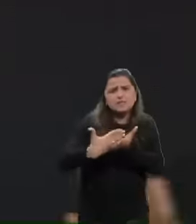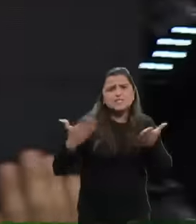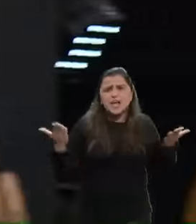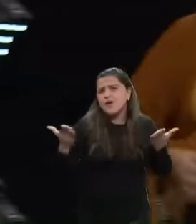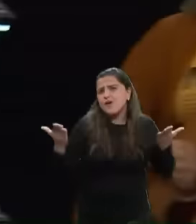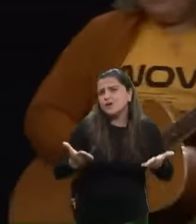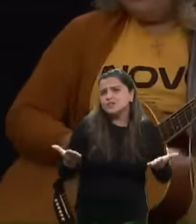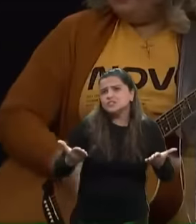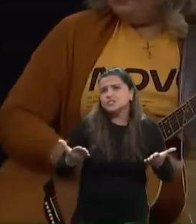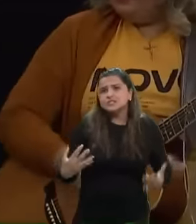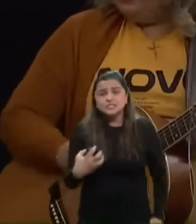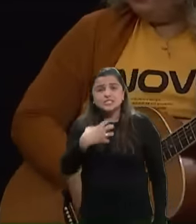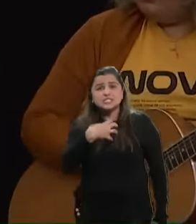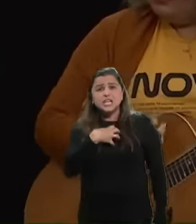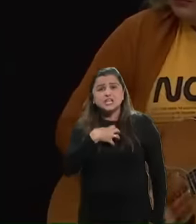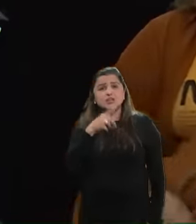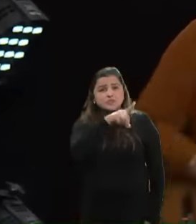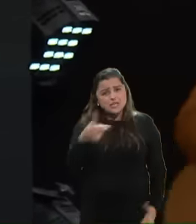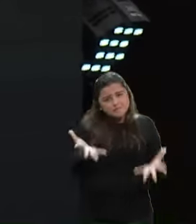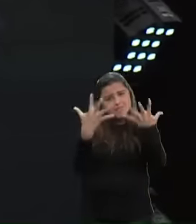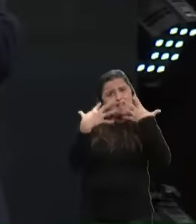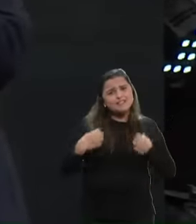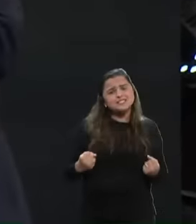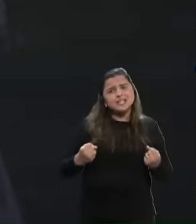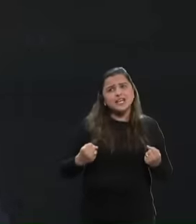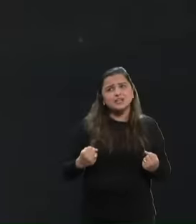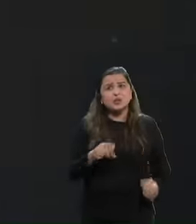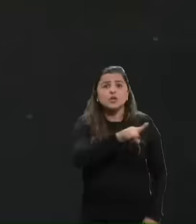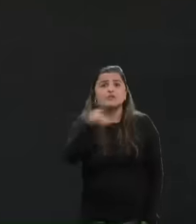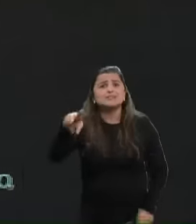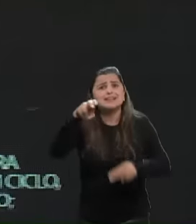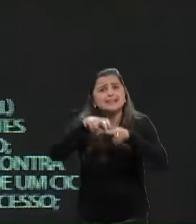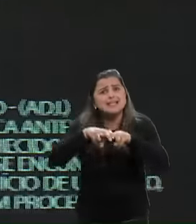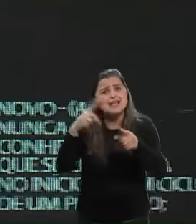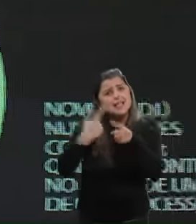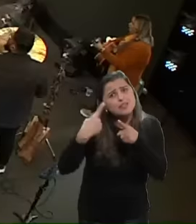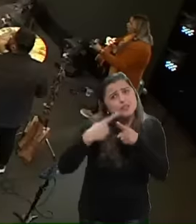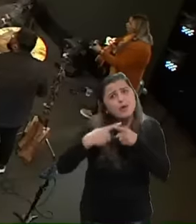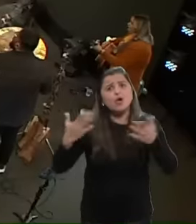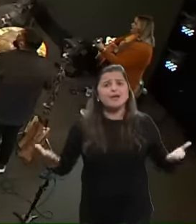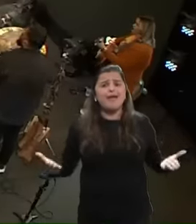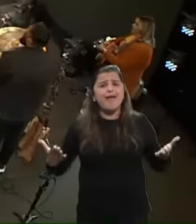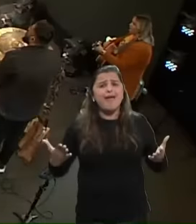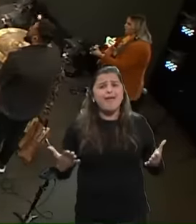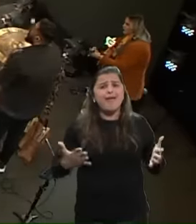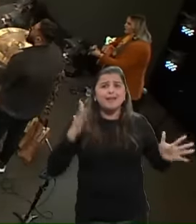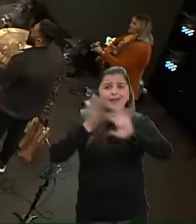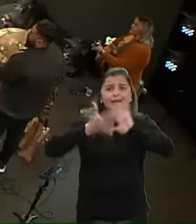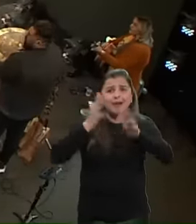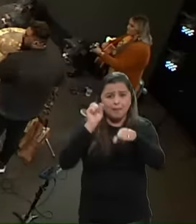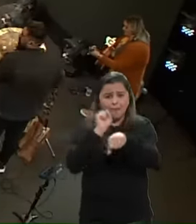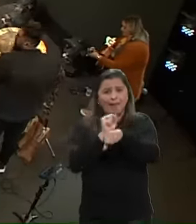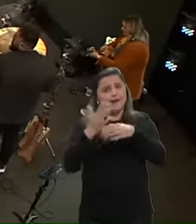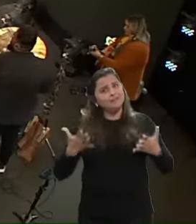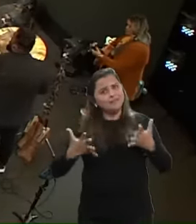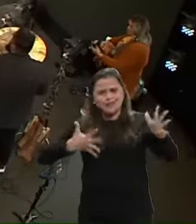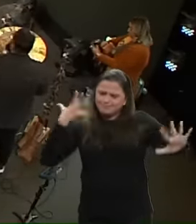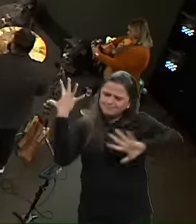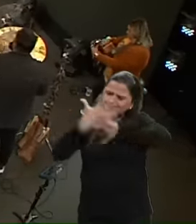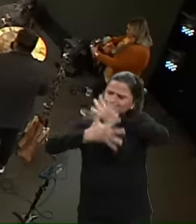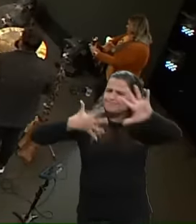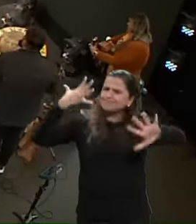hoje. Se esta palavra é para você, por que está sentado? Por que está calado? Abre tua